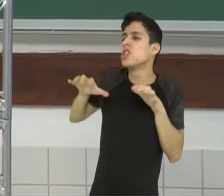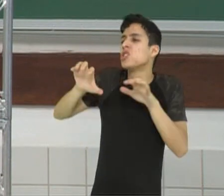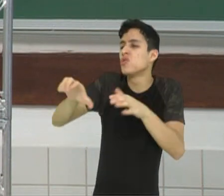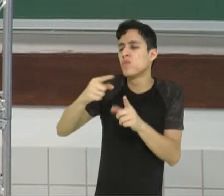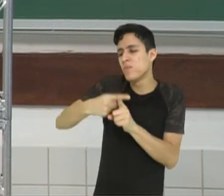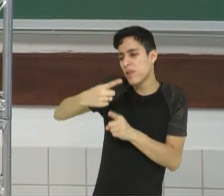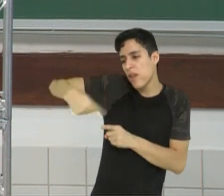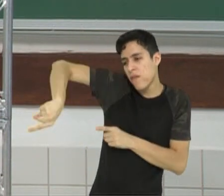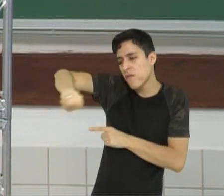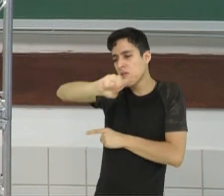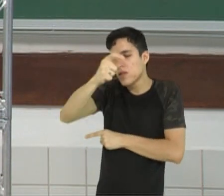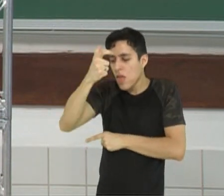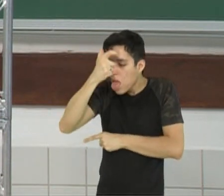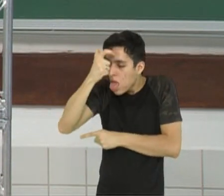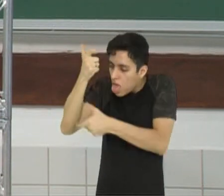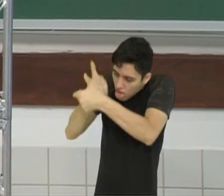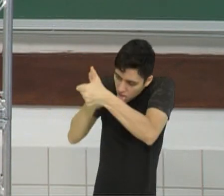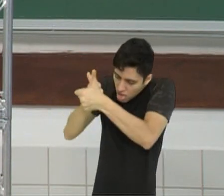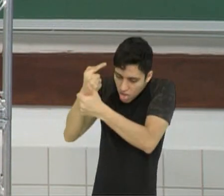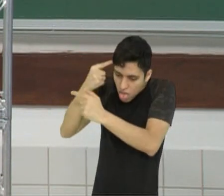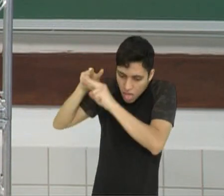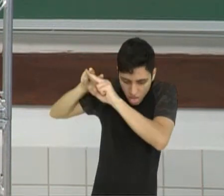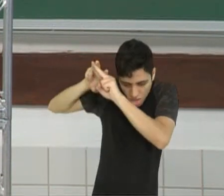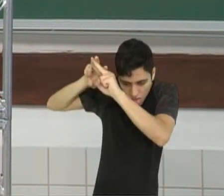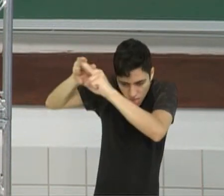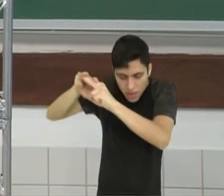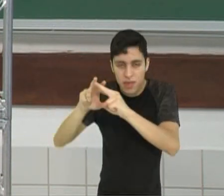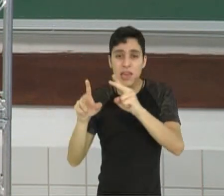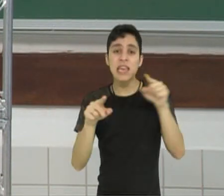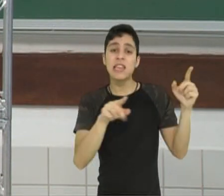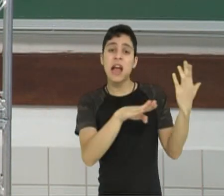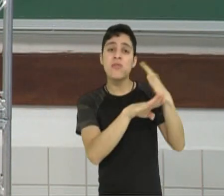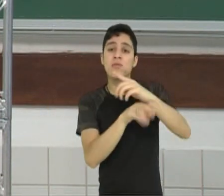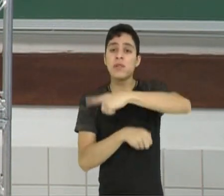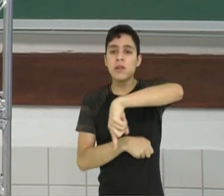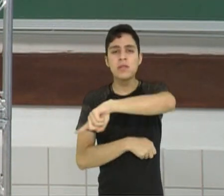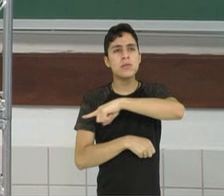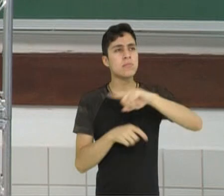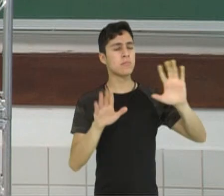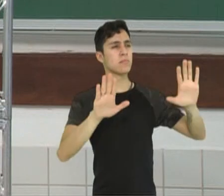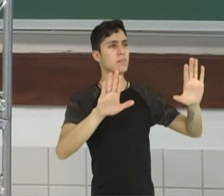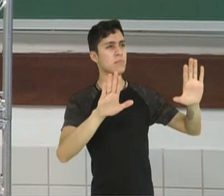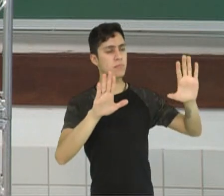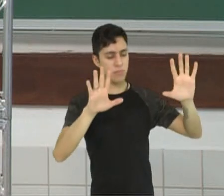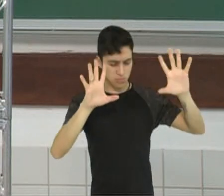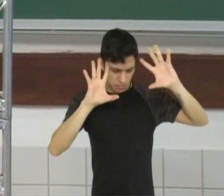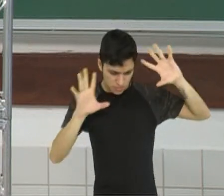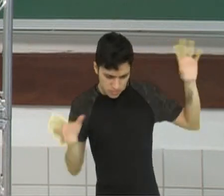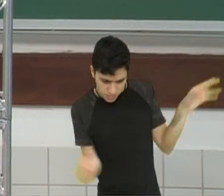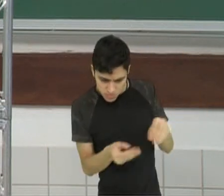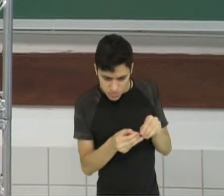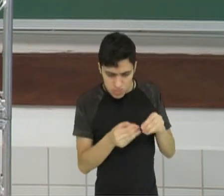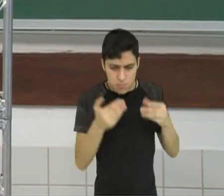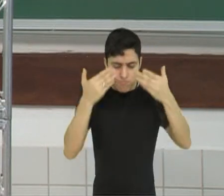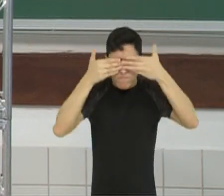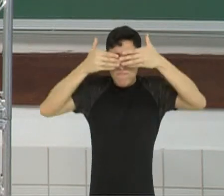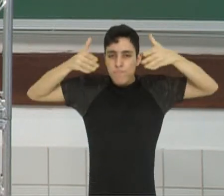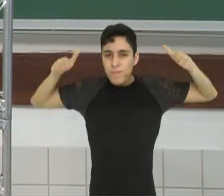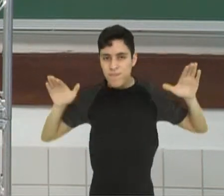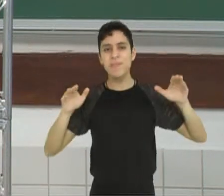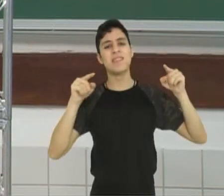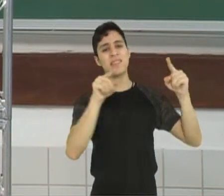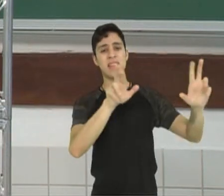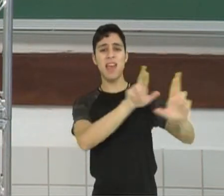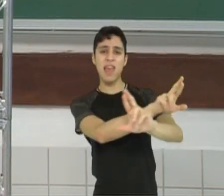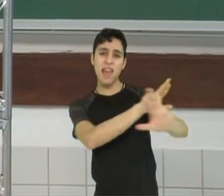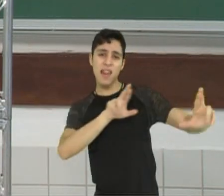questionando isso, fazer as pessoas pararem e observar o que está acontecendo aqui, o que é isso, né, e se relacionar